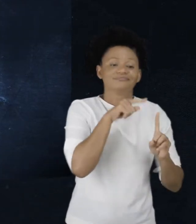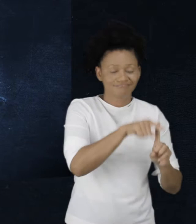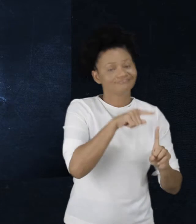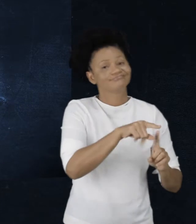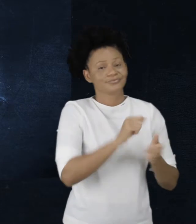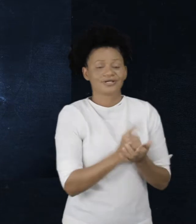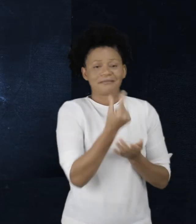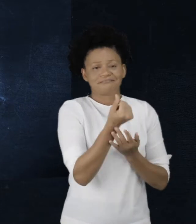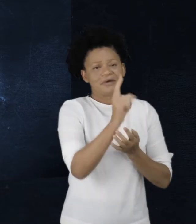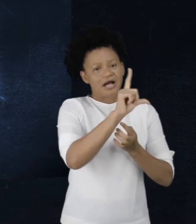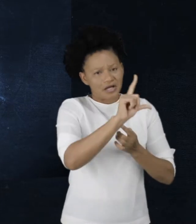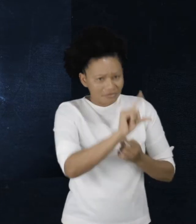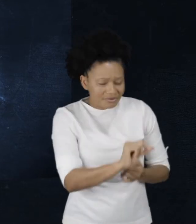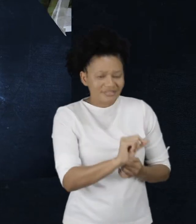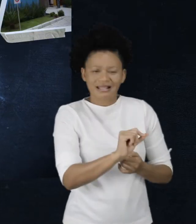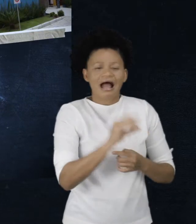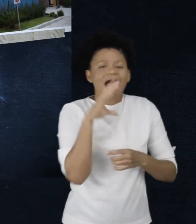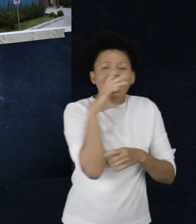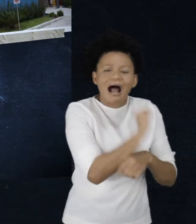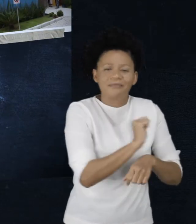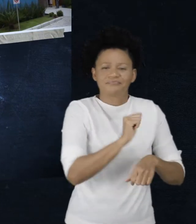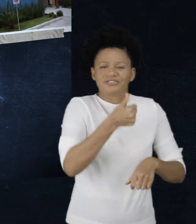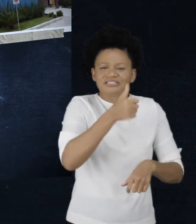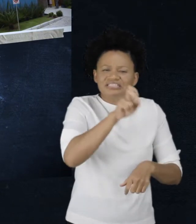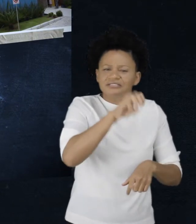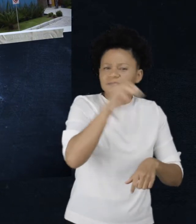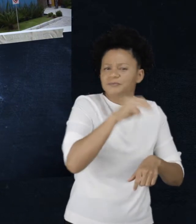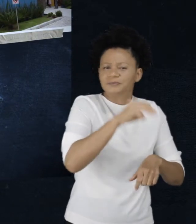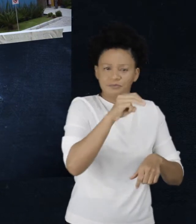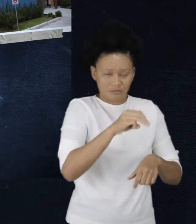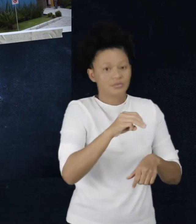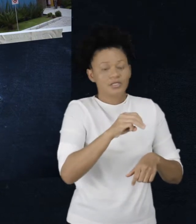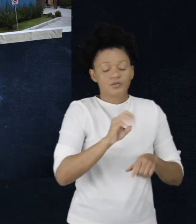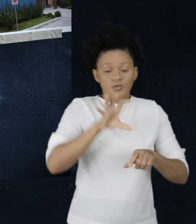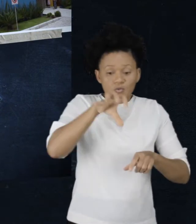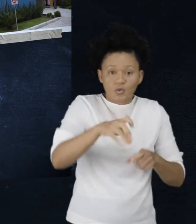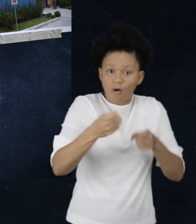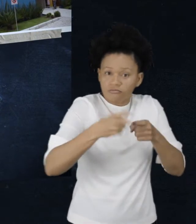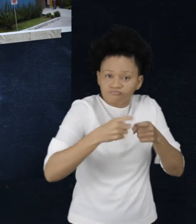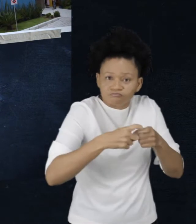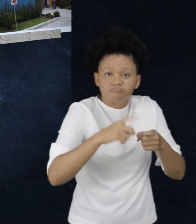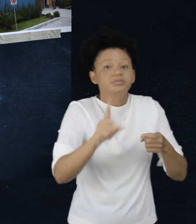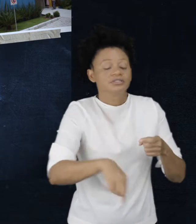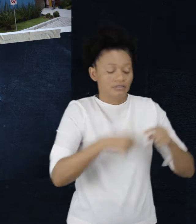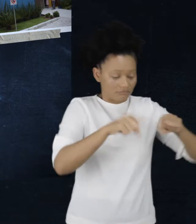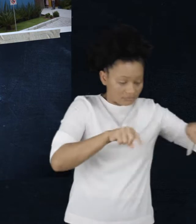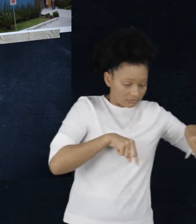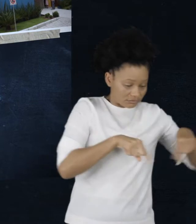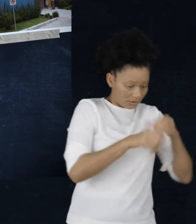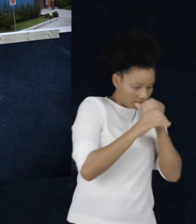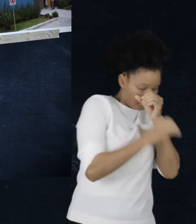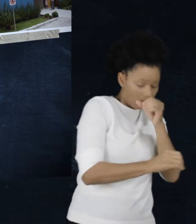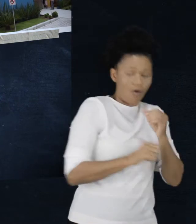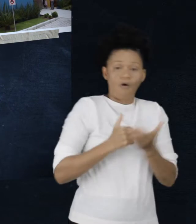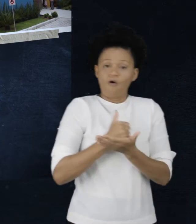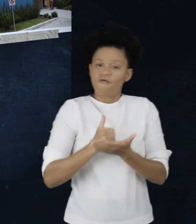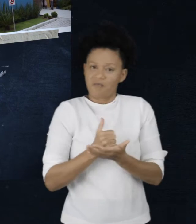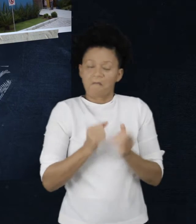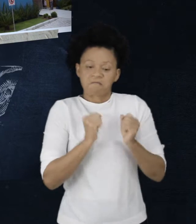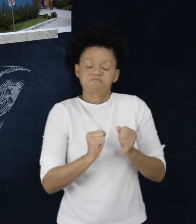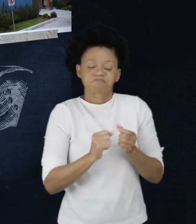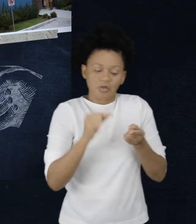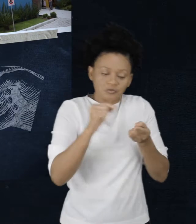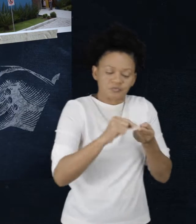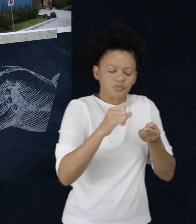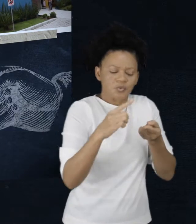e pode ser realizado em 15 minutos nas unidades de saúde, nos laboratórios de diagnósticos e até mesmo nas farmácias. Ele